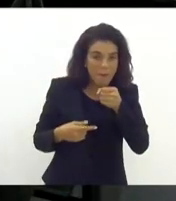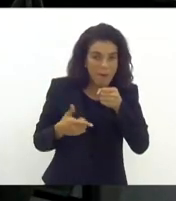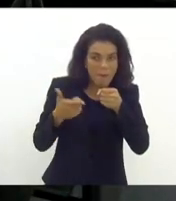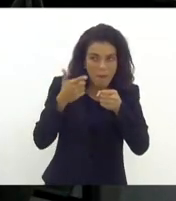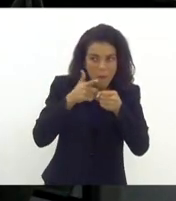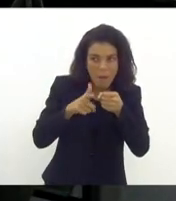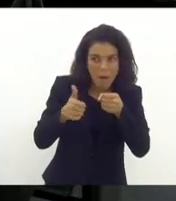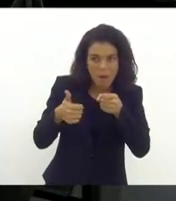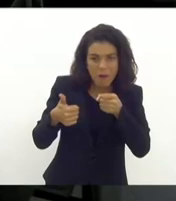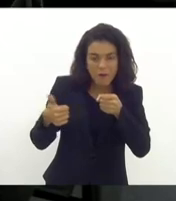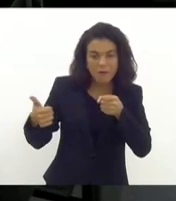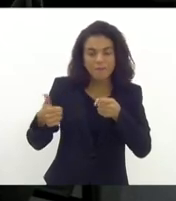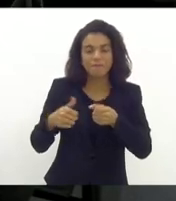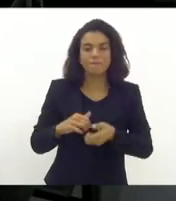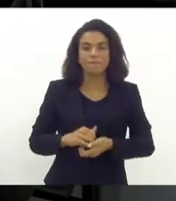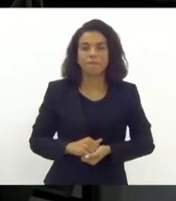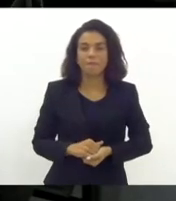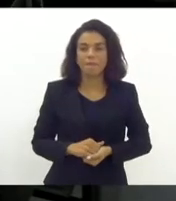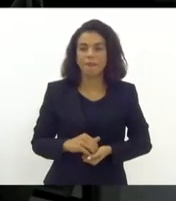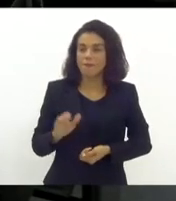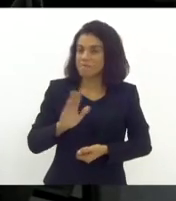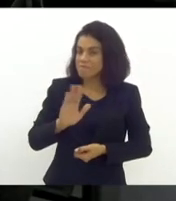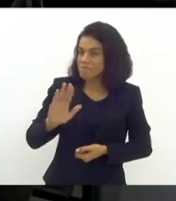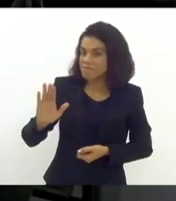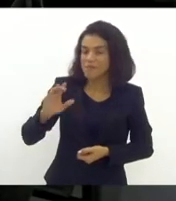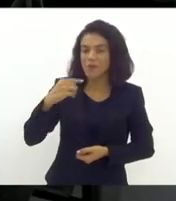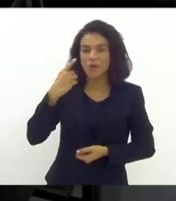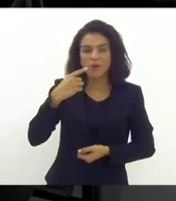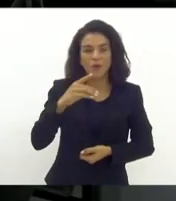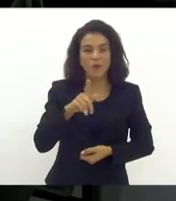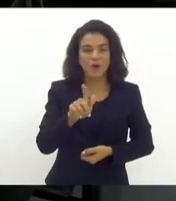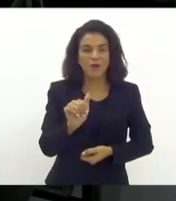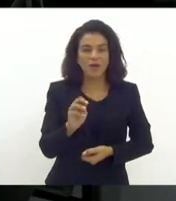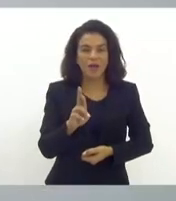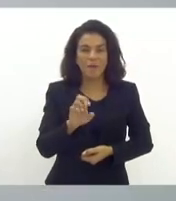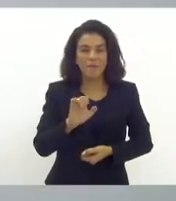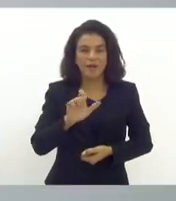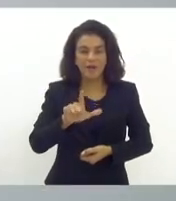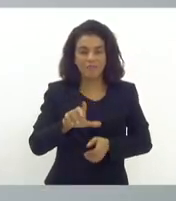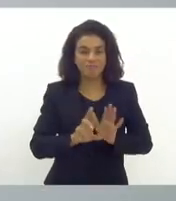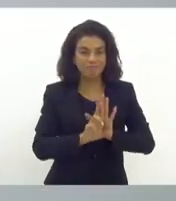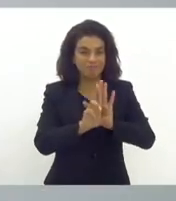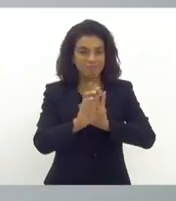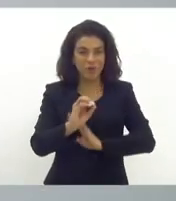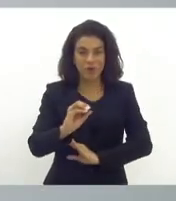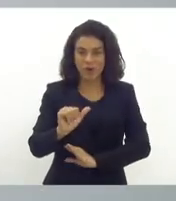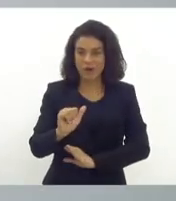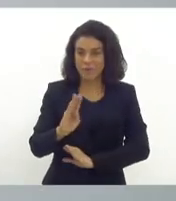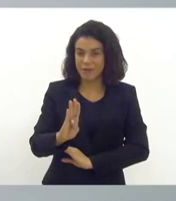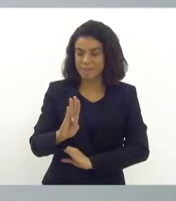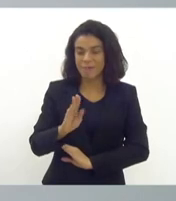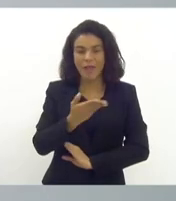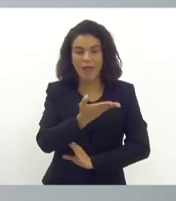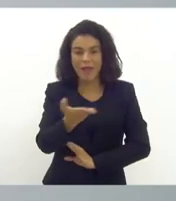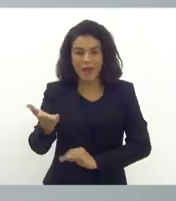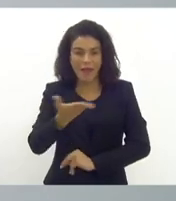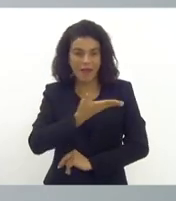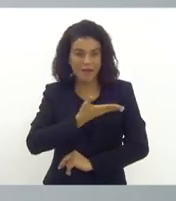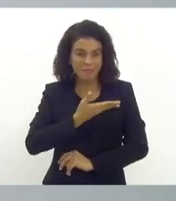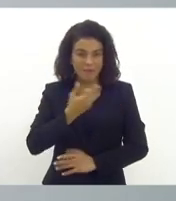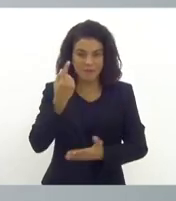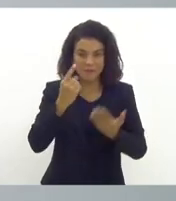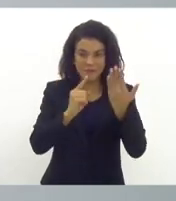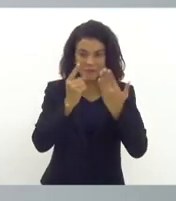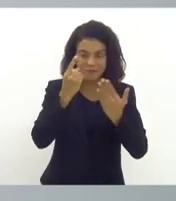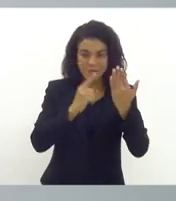Renata já saiu Gabriel Doutor Gabriel representantes da OAB de mais amigos aí no Carnaval tem vários aqui